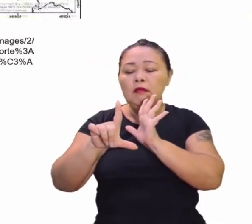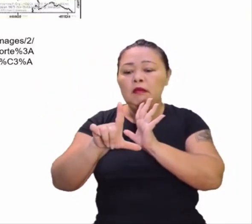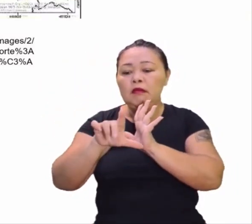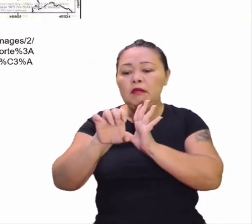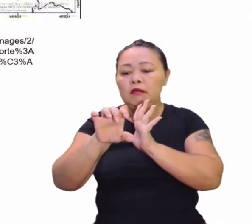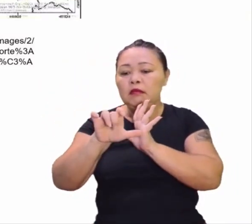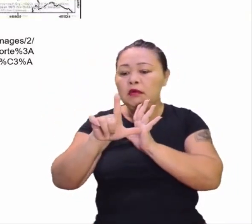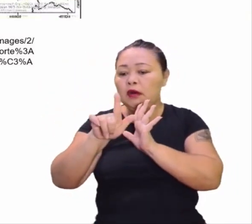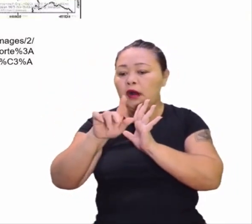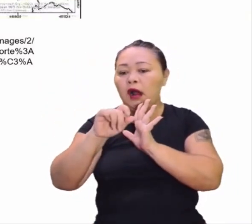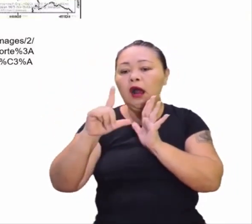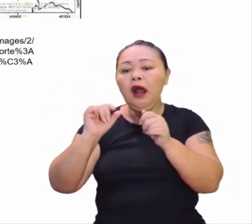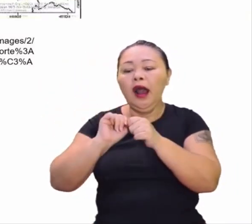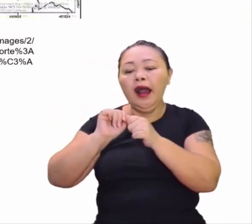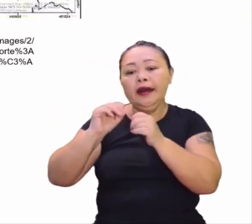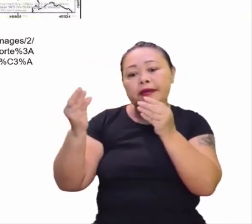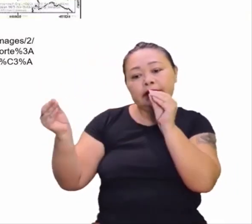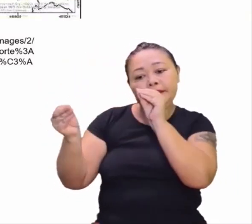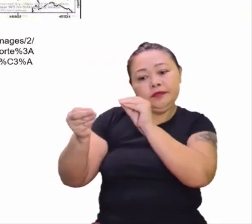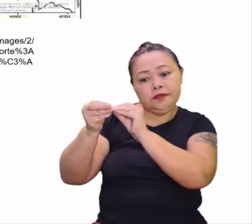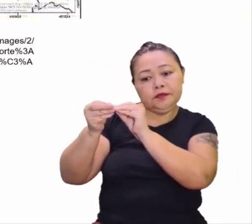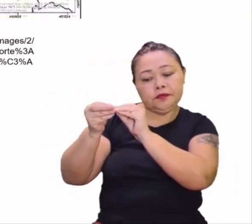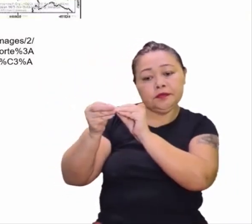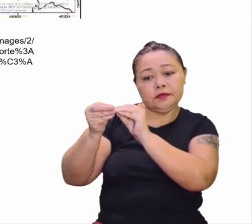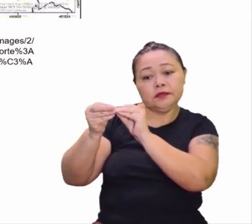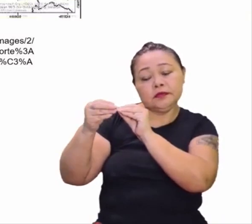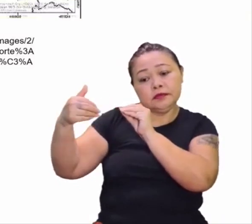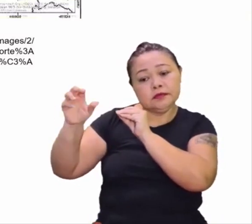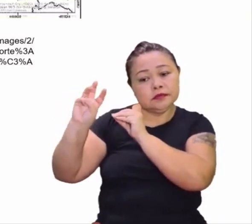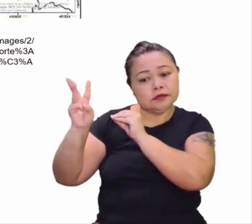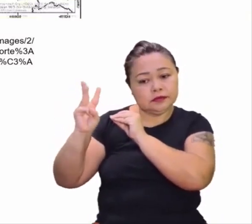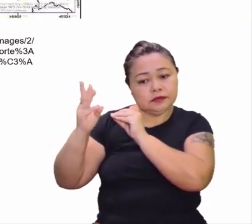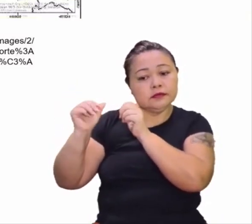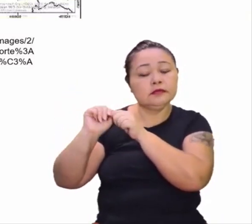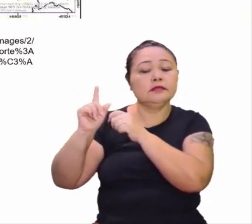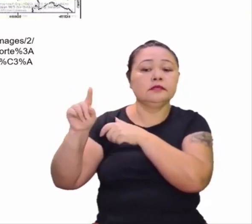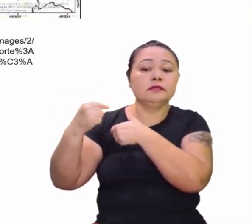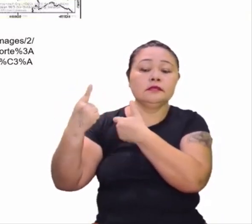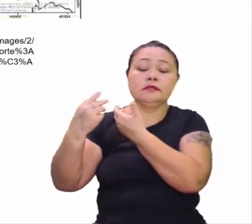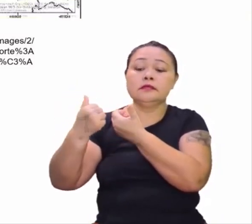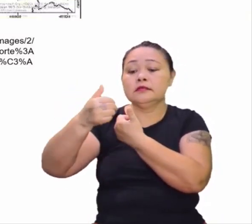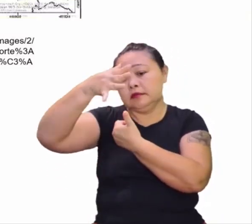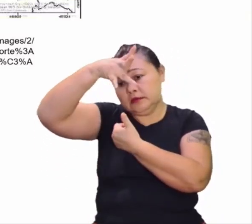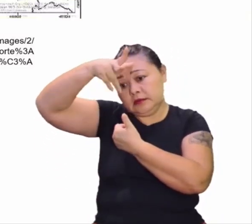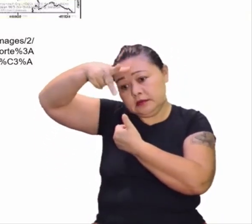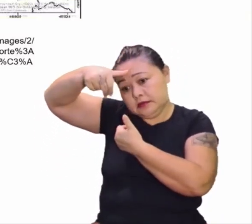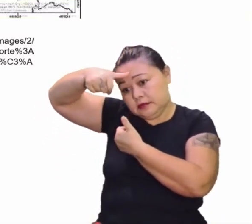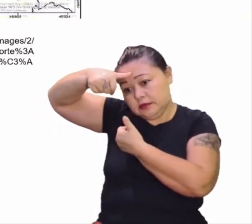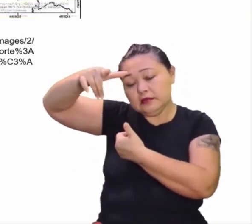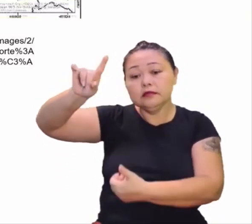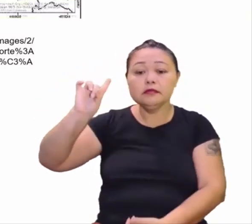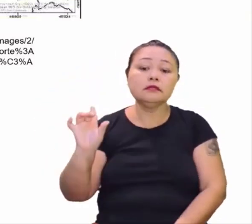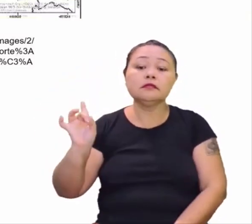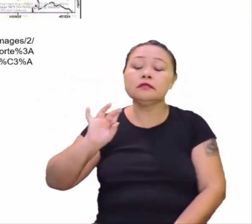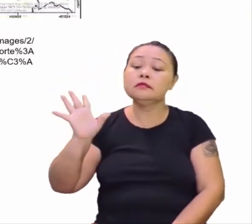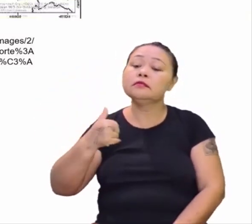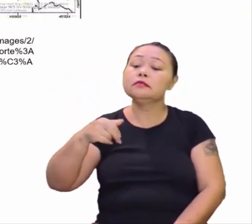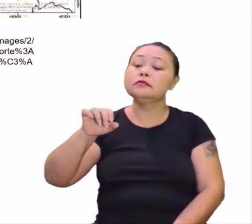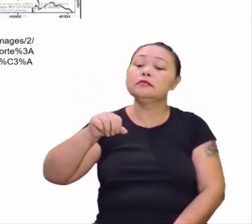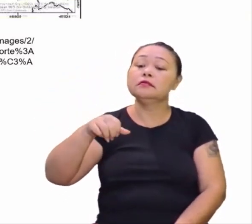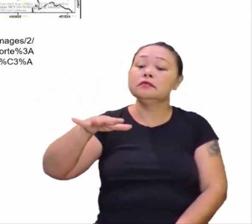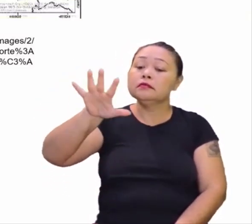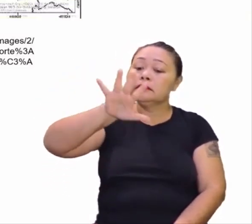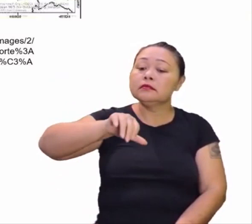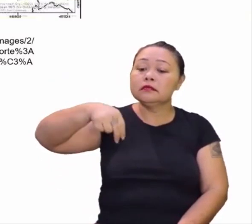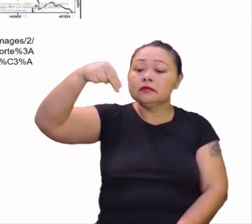Legal, essa porção aqui também seria marcada, né, professor Jorge? Parte do Maranhão. Do Maranhão, muito bem, o Mato Grosso também. Grosso, é. Então, aqui é só região